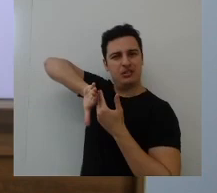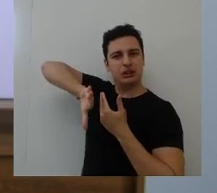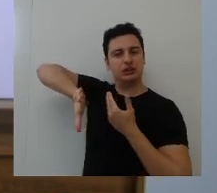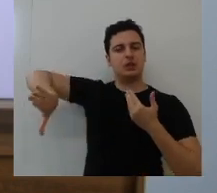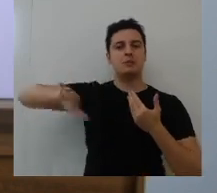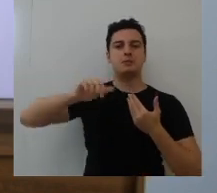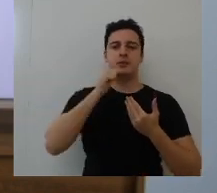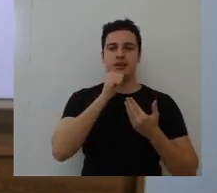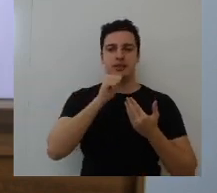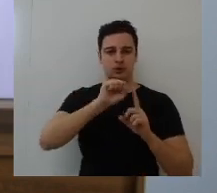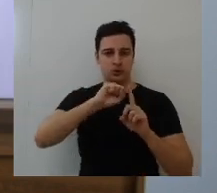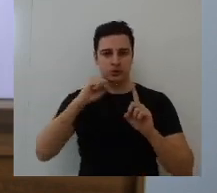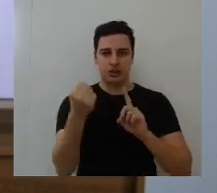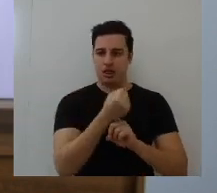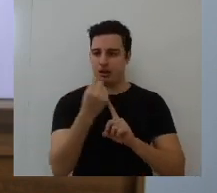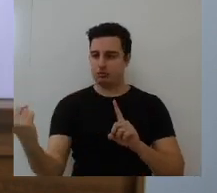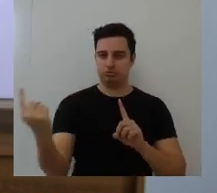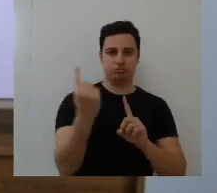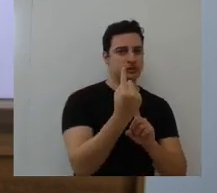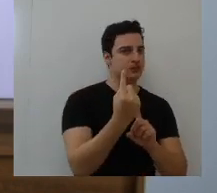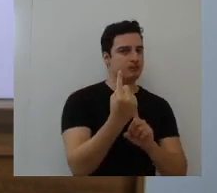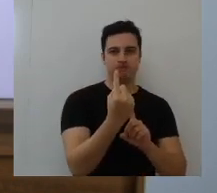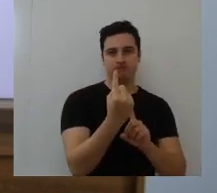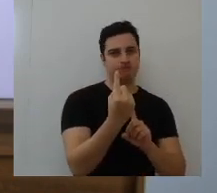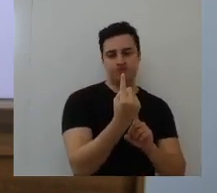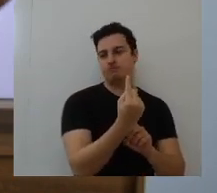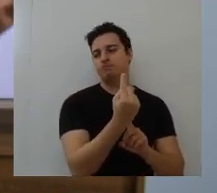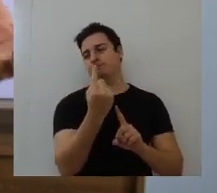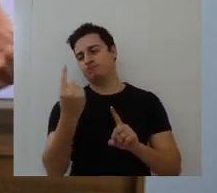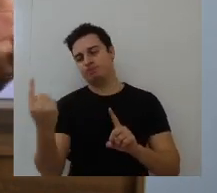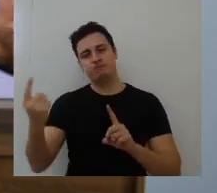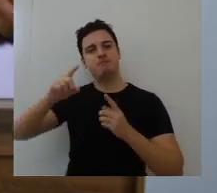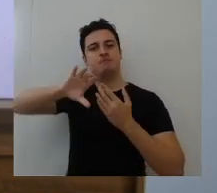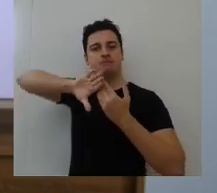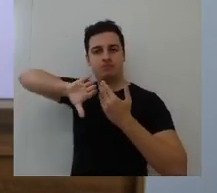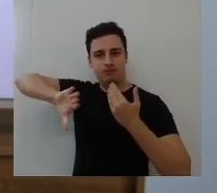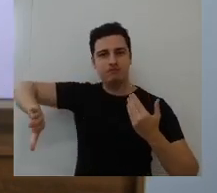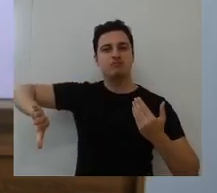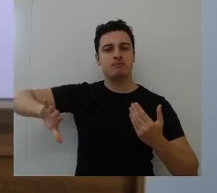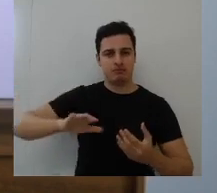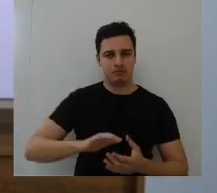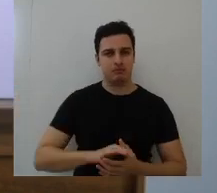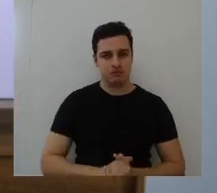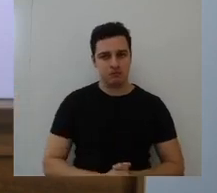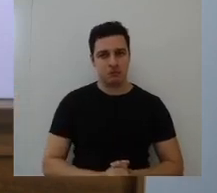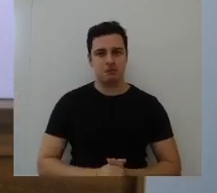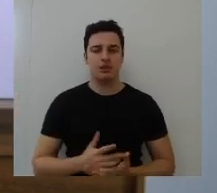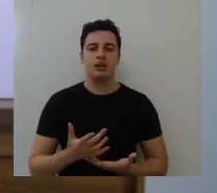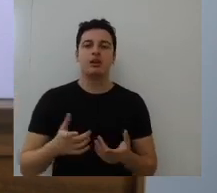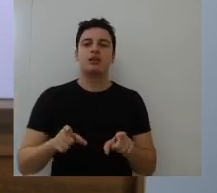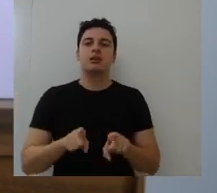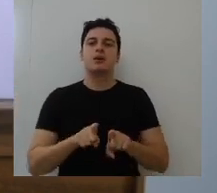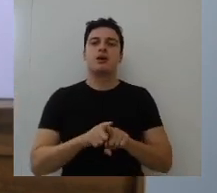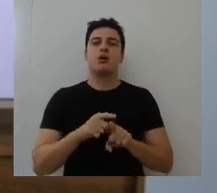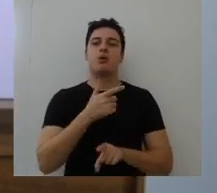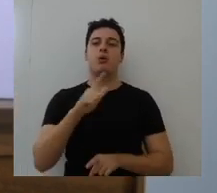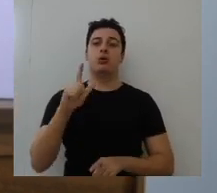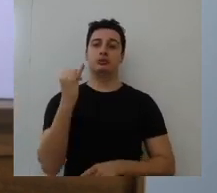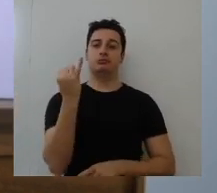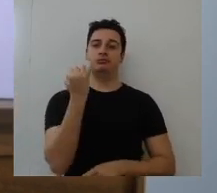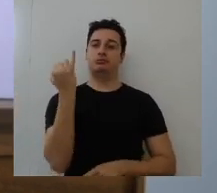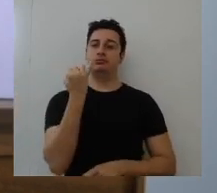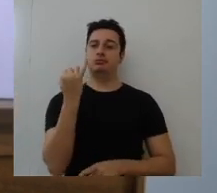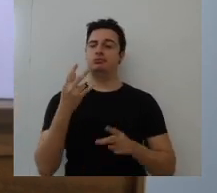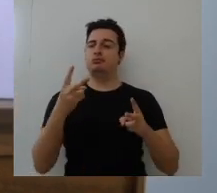questão social, com relação a essa participação social, não é? Outra coisa interessante que tem que se comentar